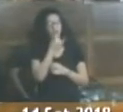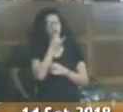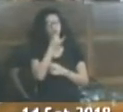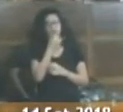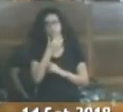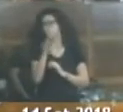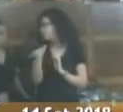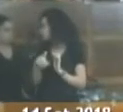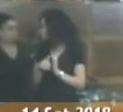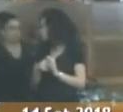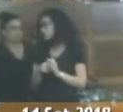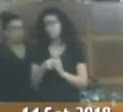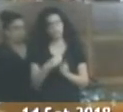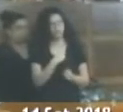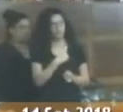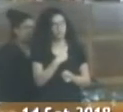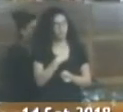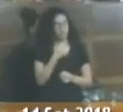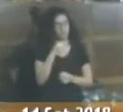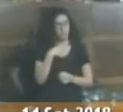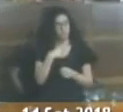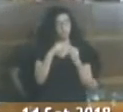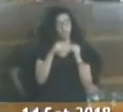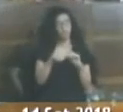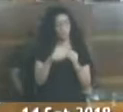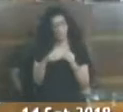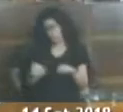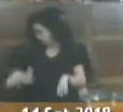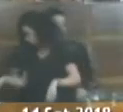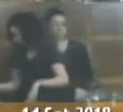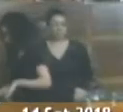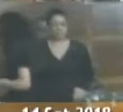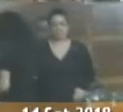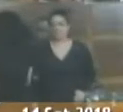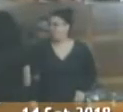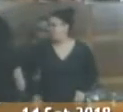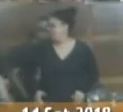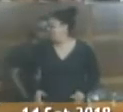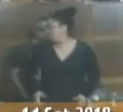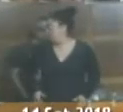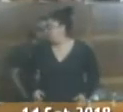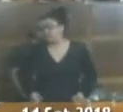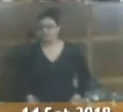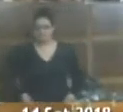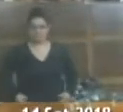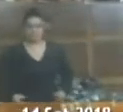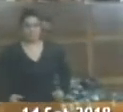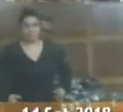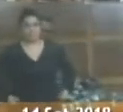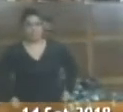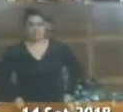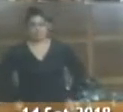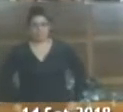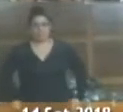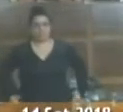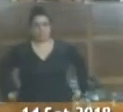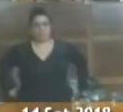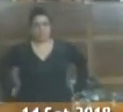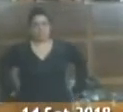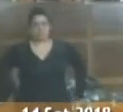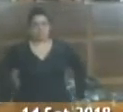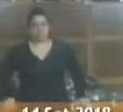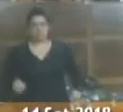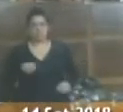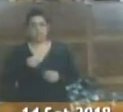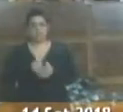a todos os presentes se eu atrapalhei de alguma forma a audiência. Não foi a minha... Não tive